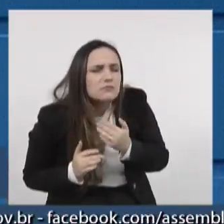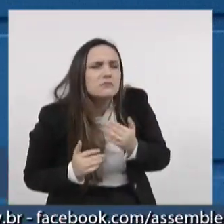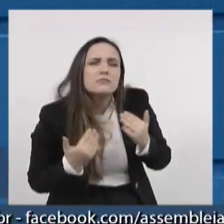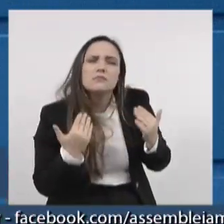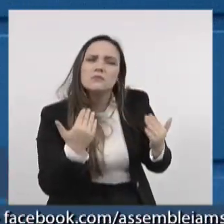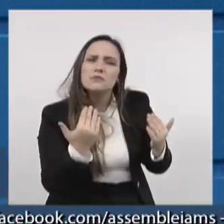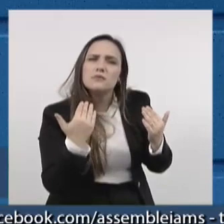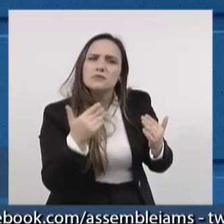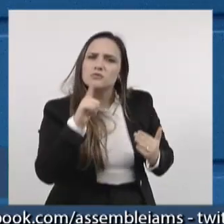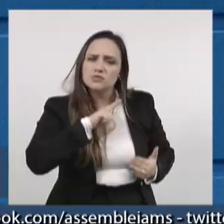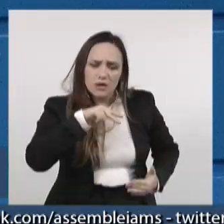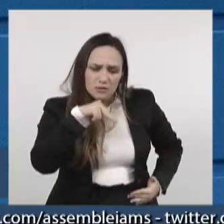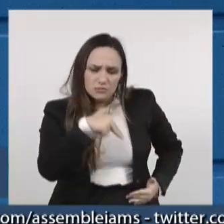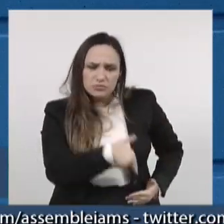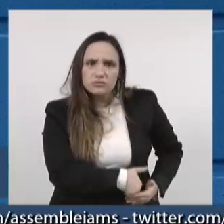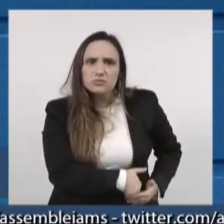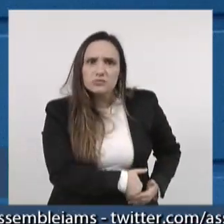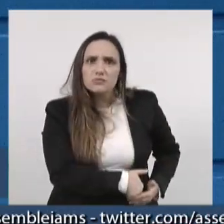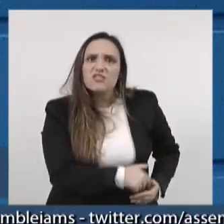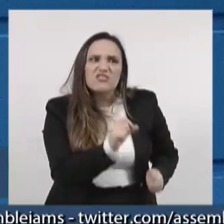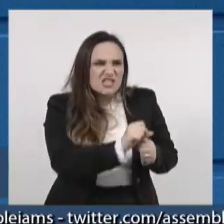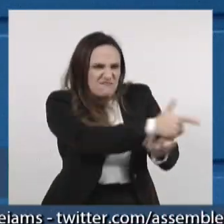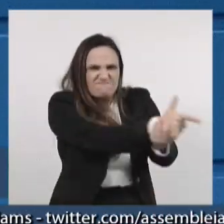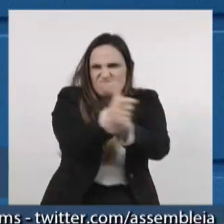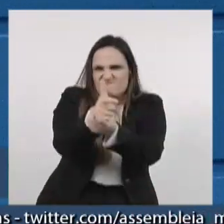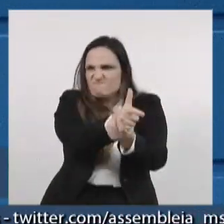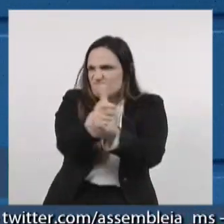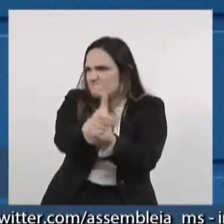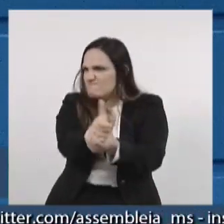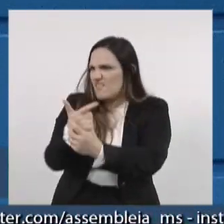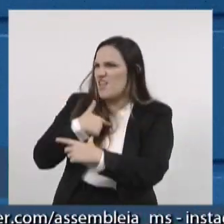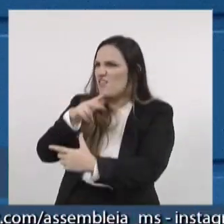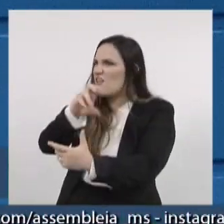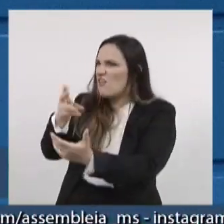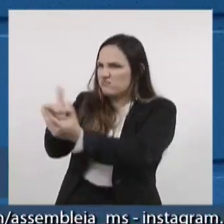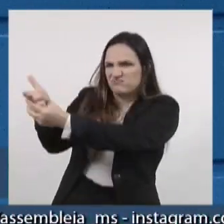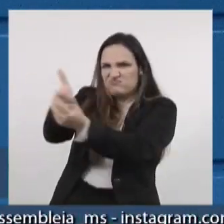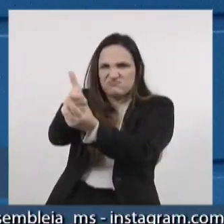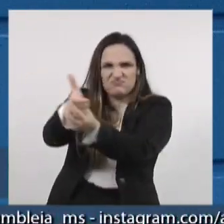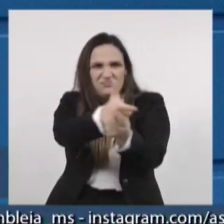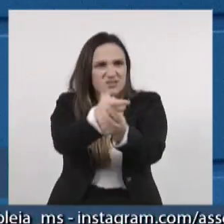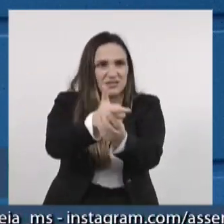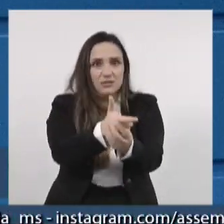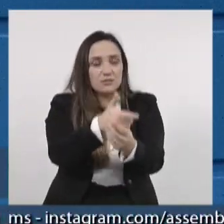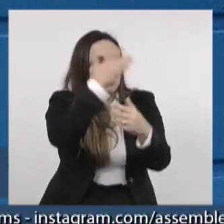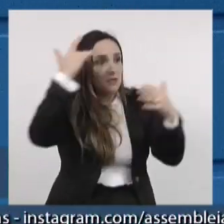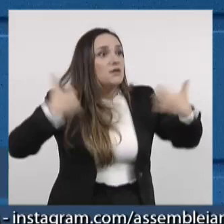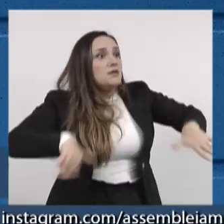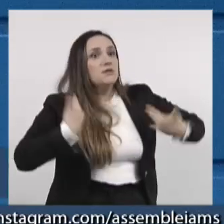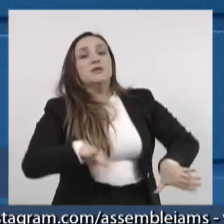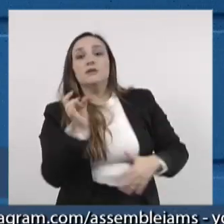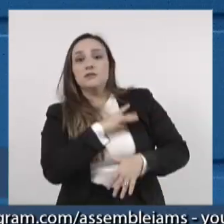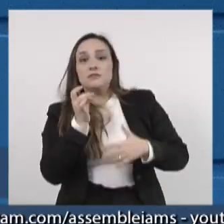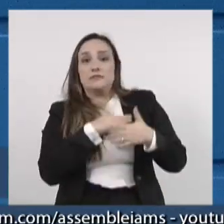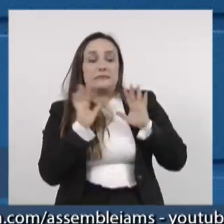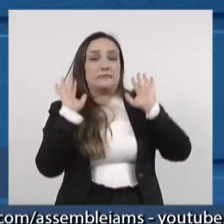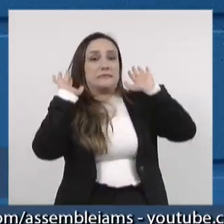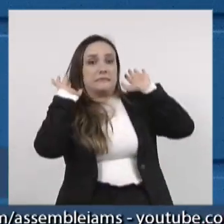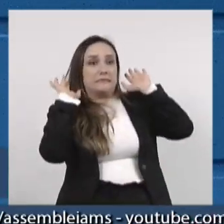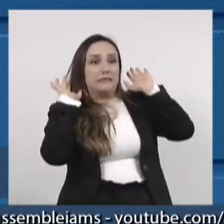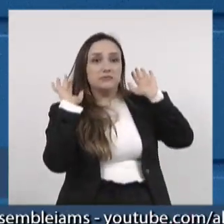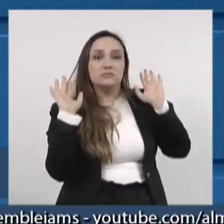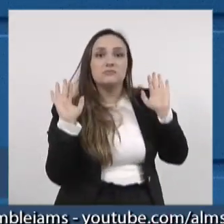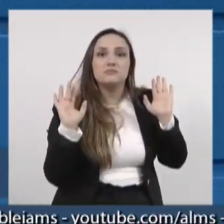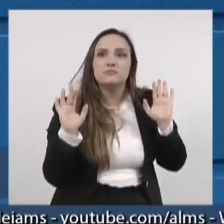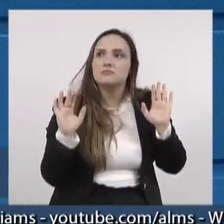fogo e apontando para as pessoas, ameaçando as pessoas ali, no qual estavam causando um grande transtorno naquele lugar,